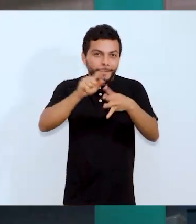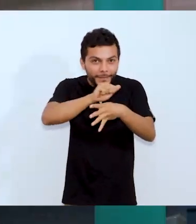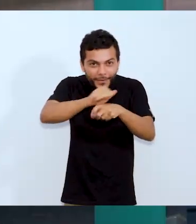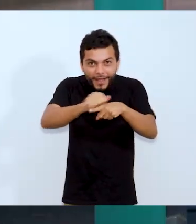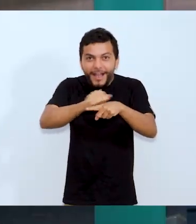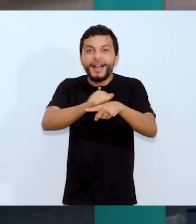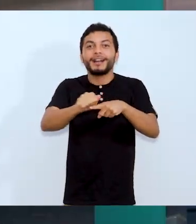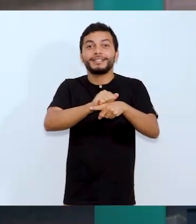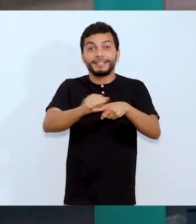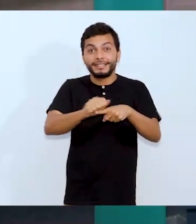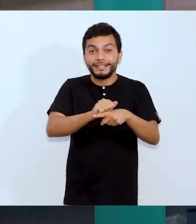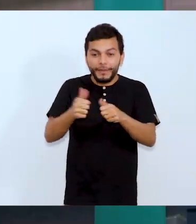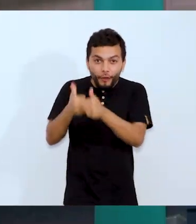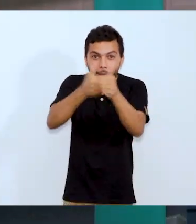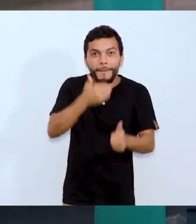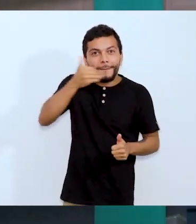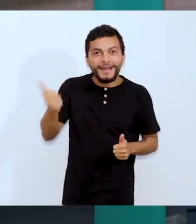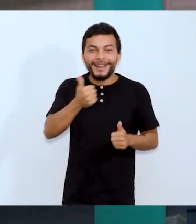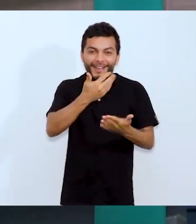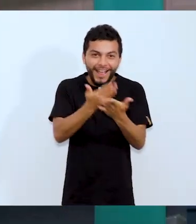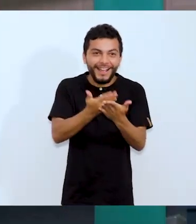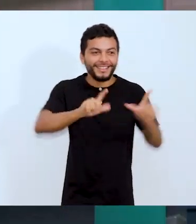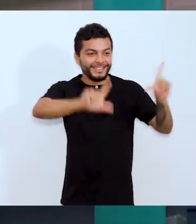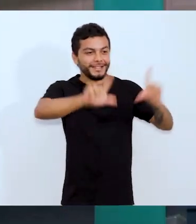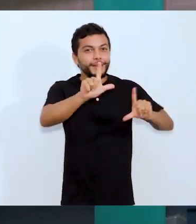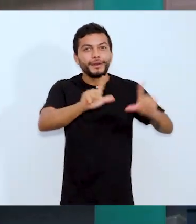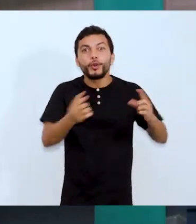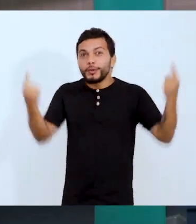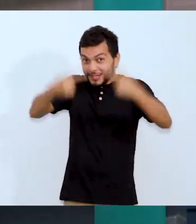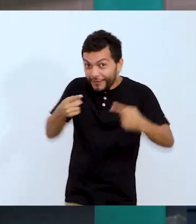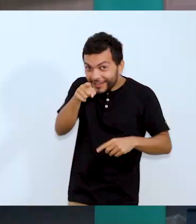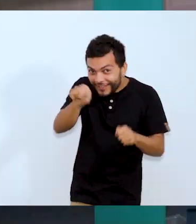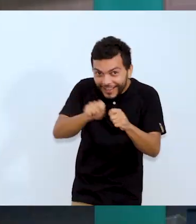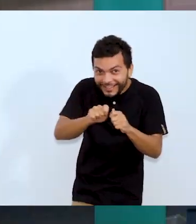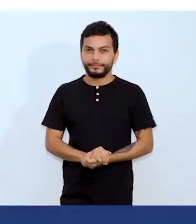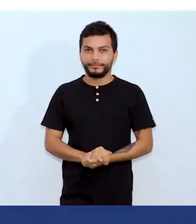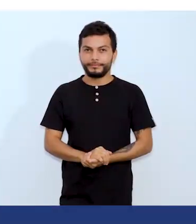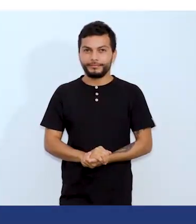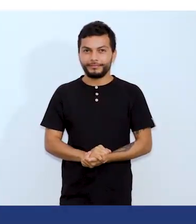para acompanhar melhor as aulas na TV. E quem fez o desafio? Vamos corrigir?